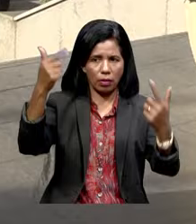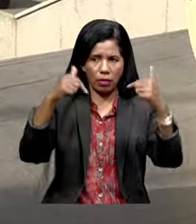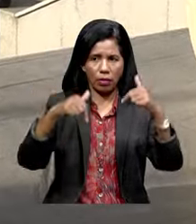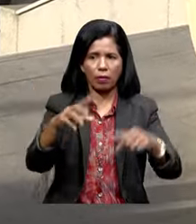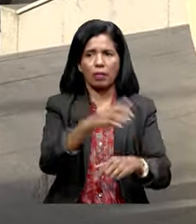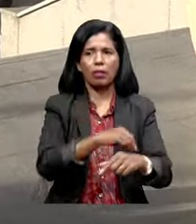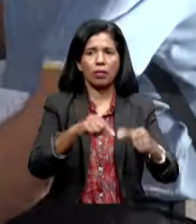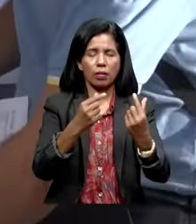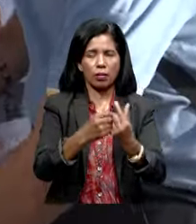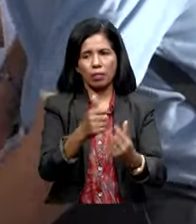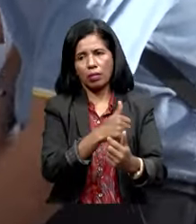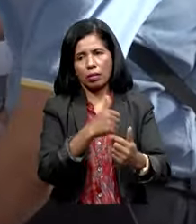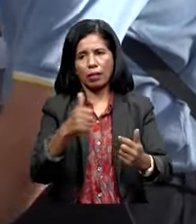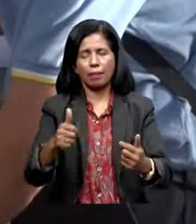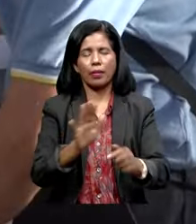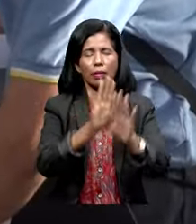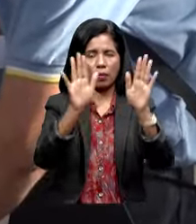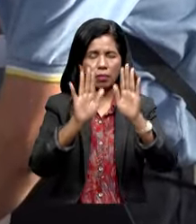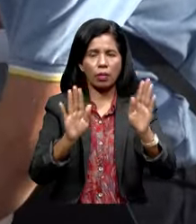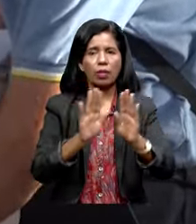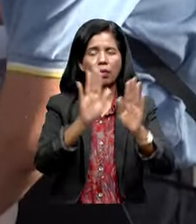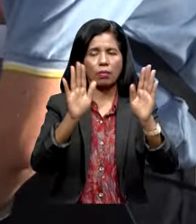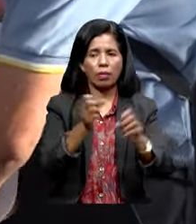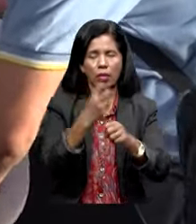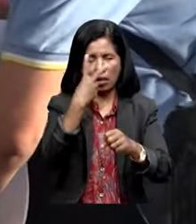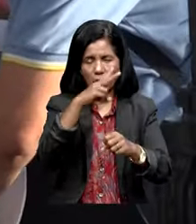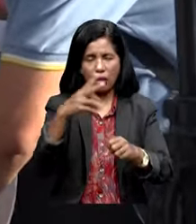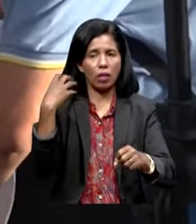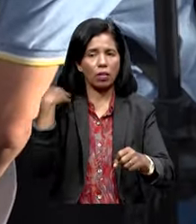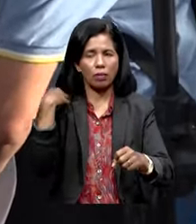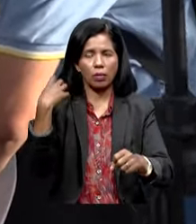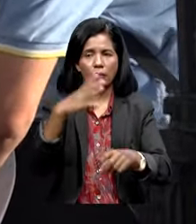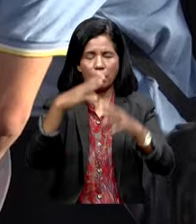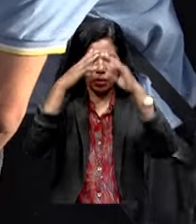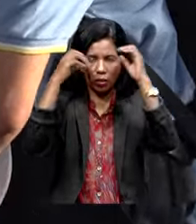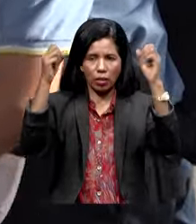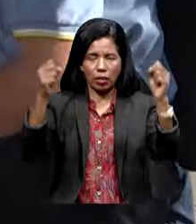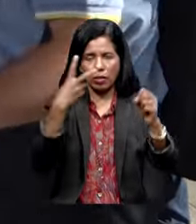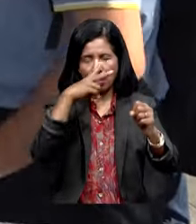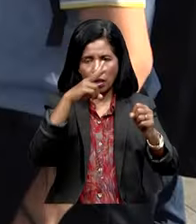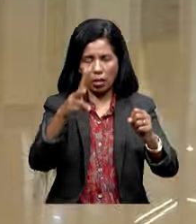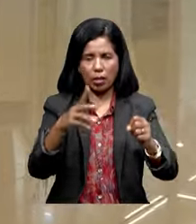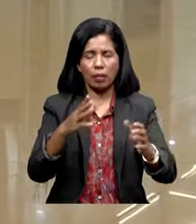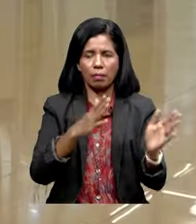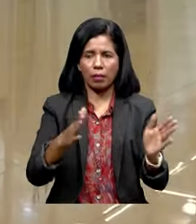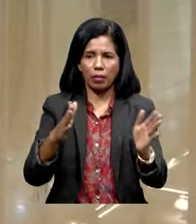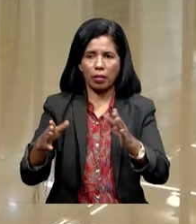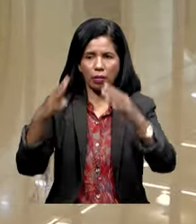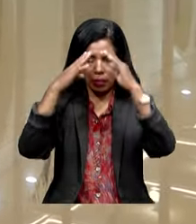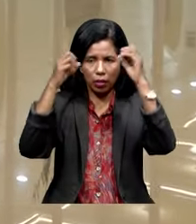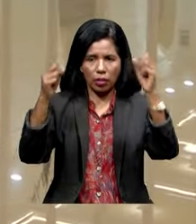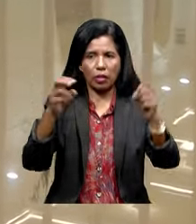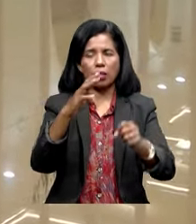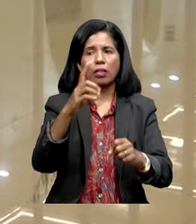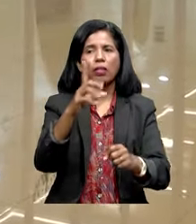Francisco no equipa Selutan, domingo ne halo inspeção para edifício Palácio Presidência República, onde haré direita preparação Presidência